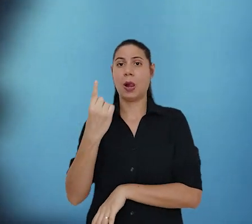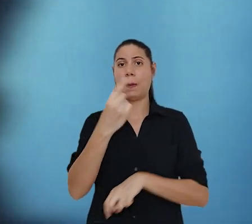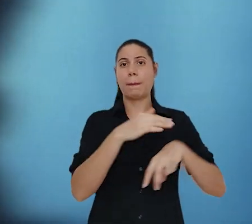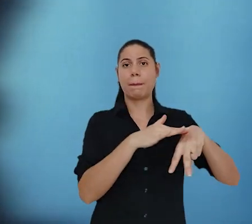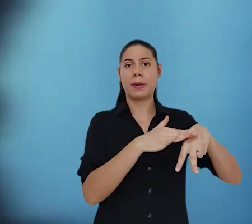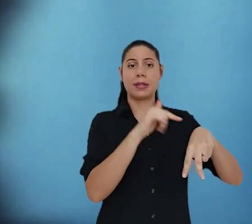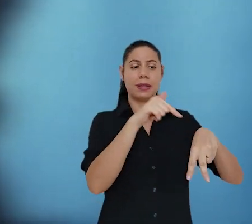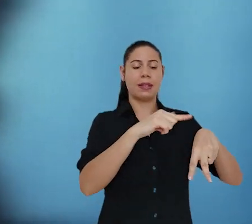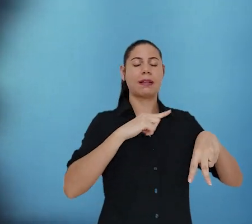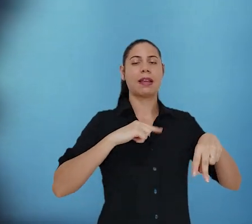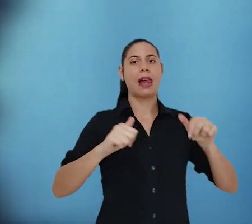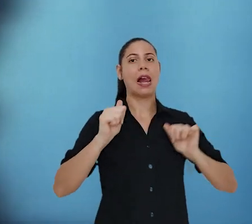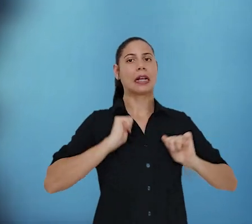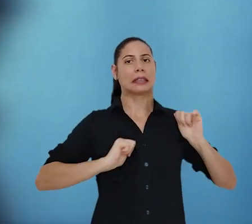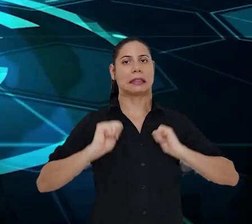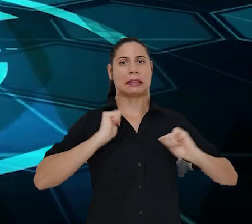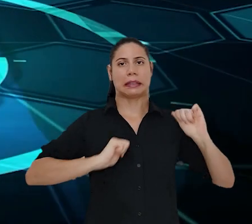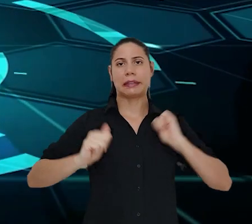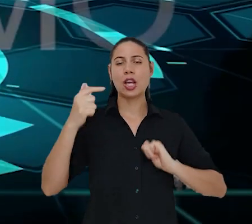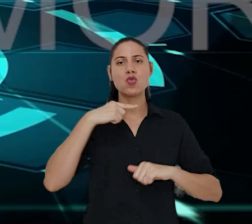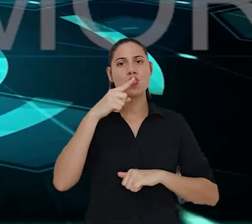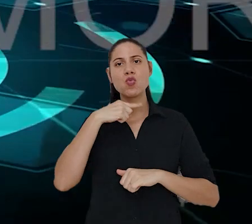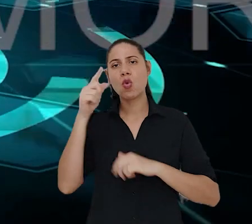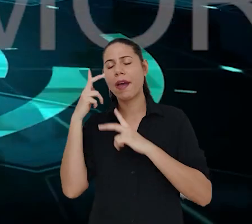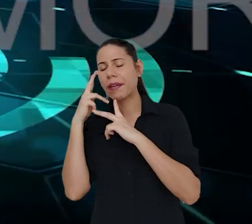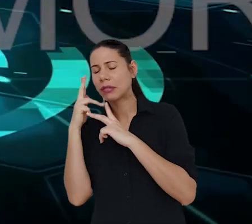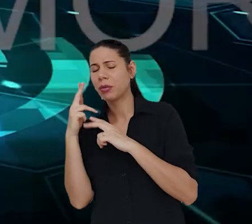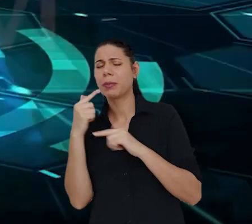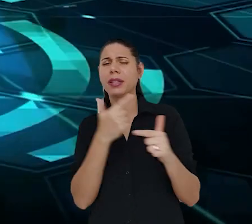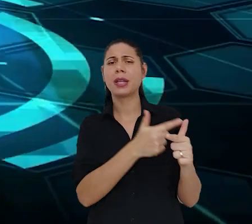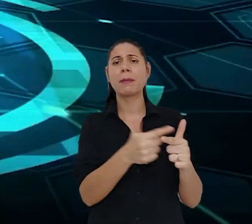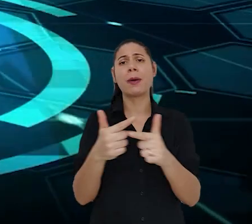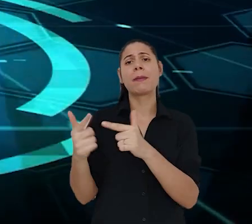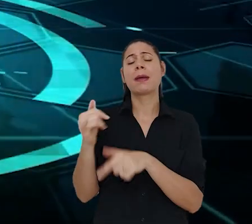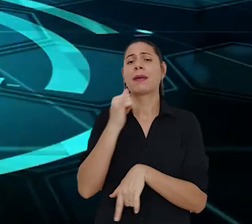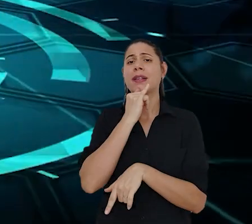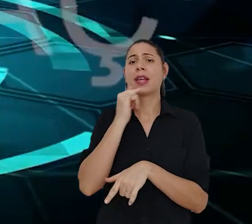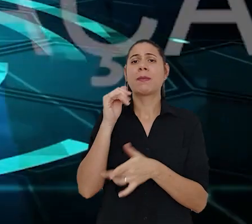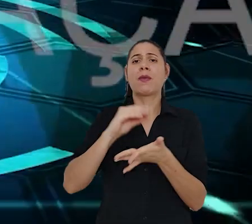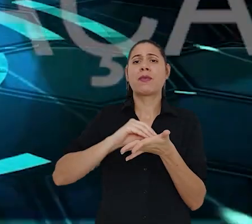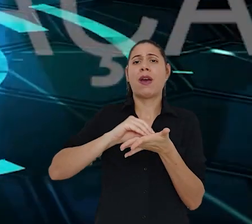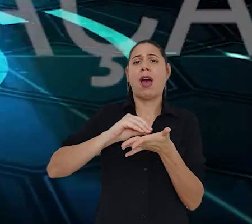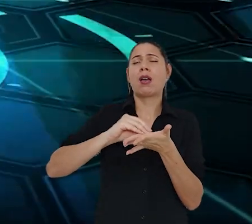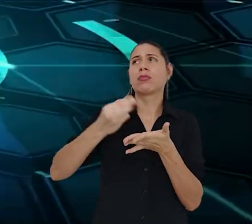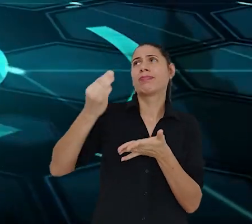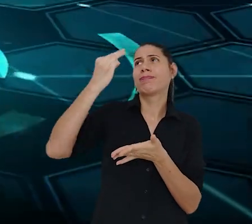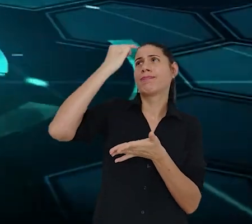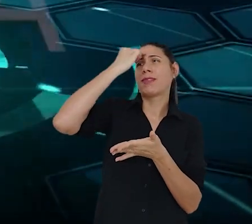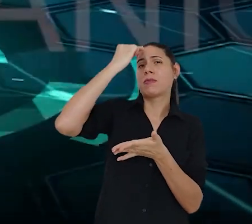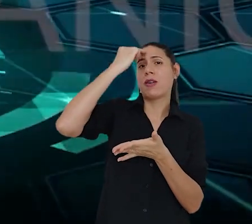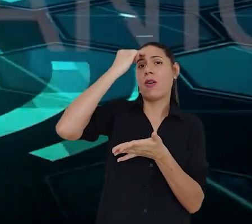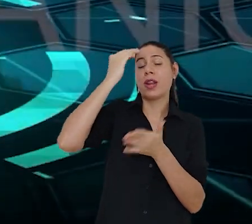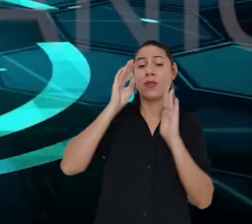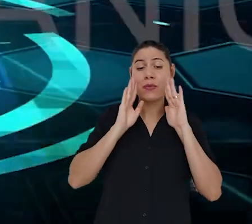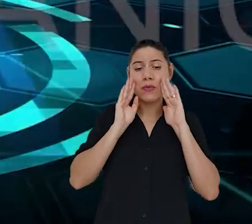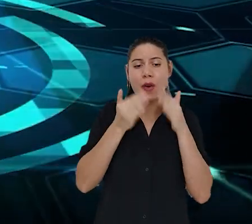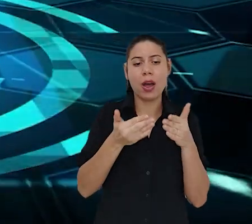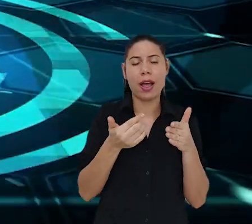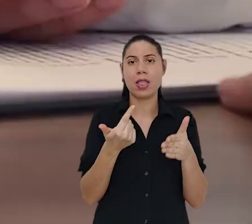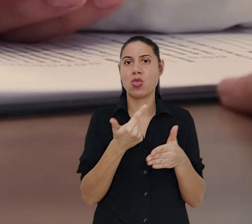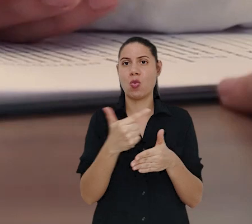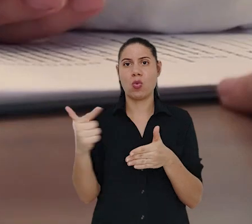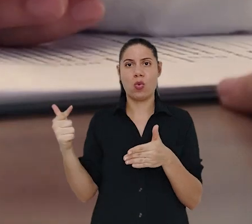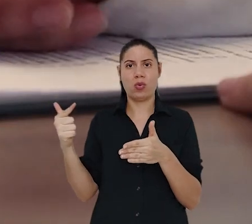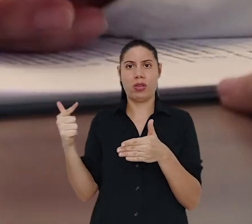Ele sofre de ansiedade e insônia que trazem problemas como falta de memória e de concentração, além de crises de